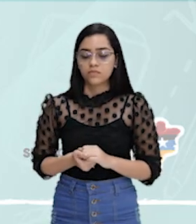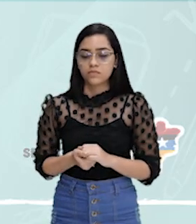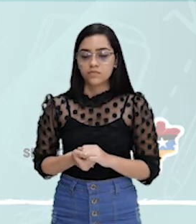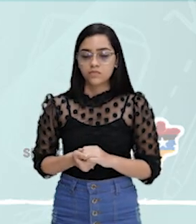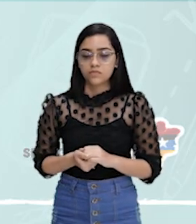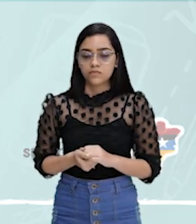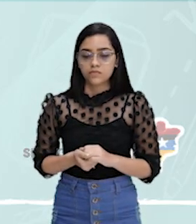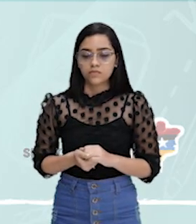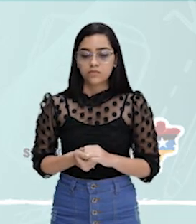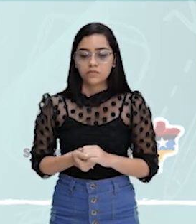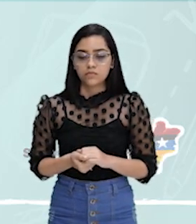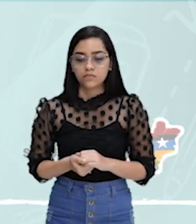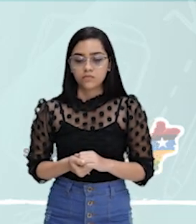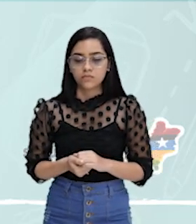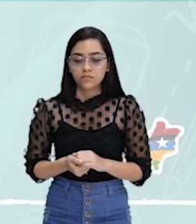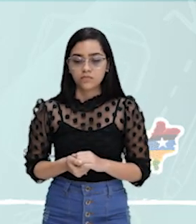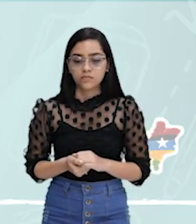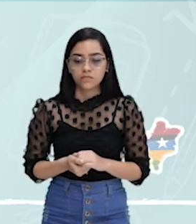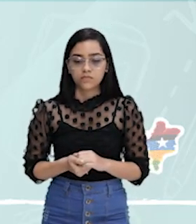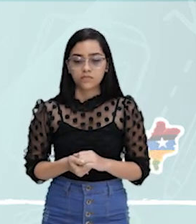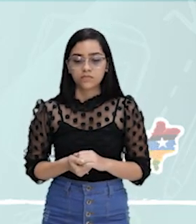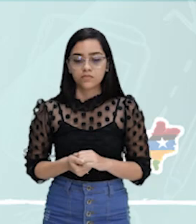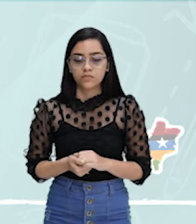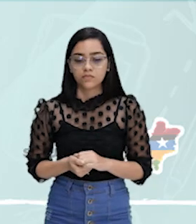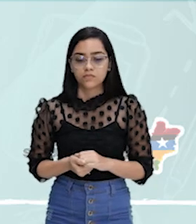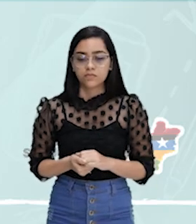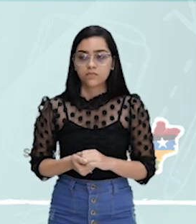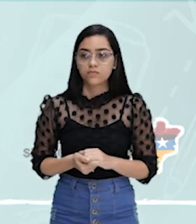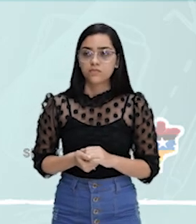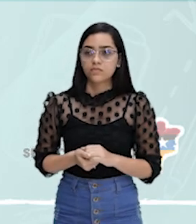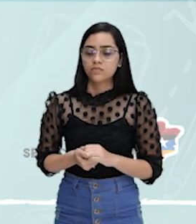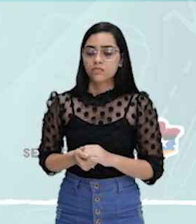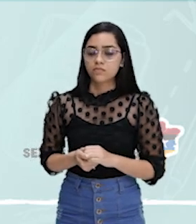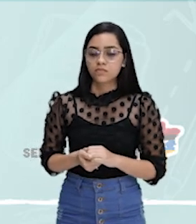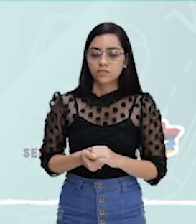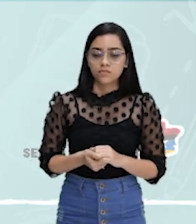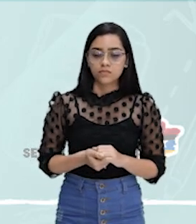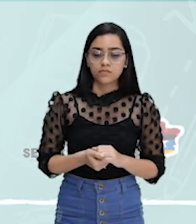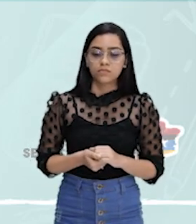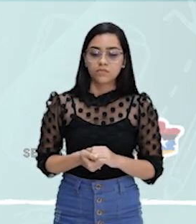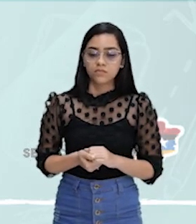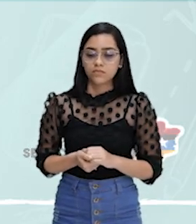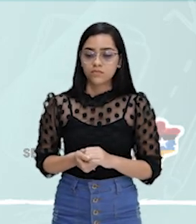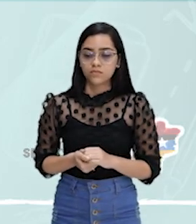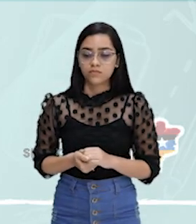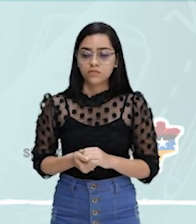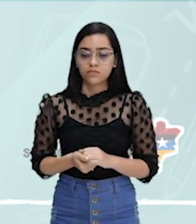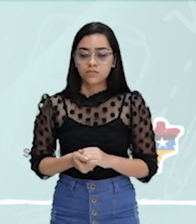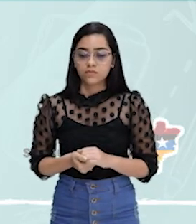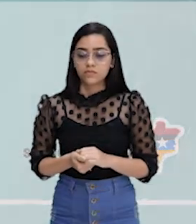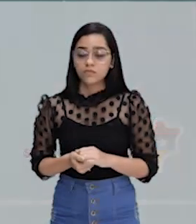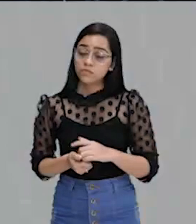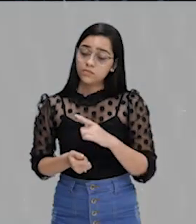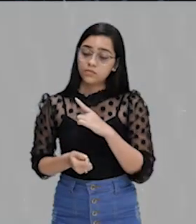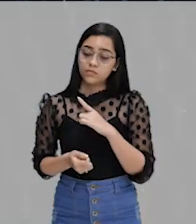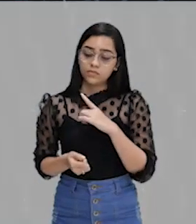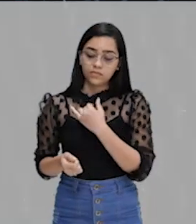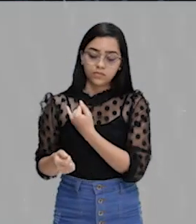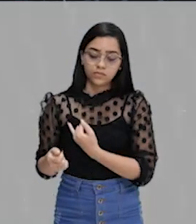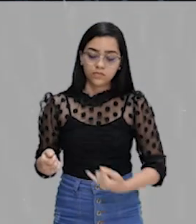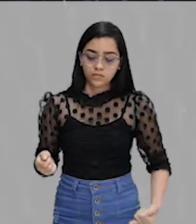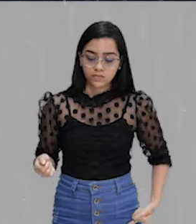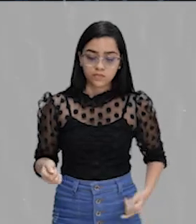de fronteiras ideológicas, principalmente em relação à ideologia do capitalismo imperialista, que